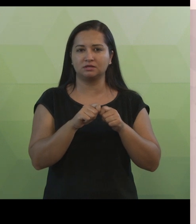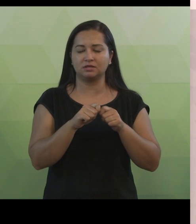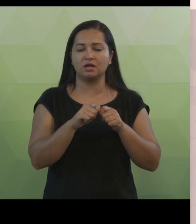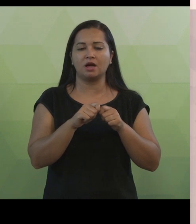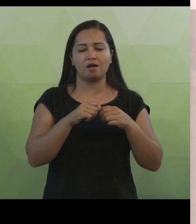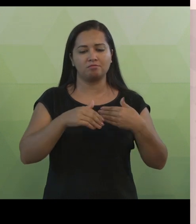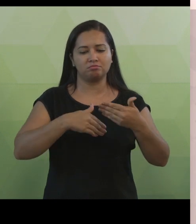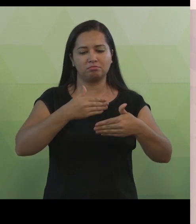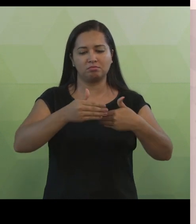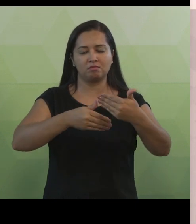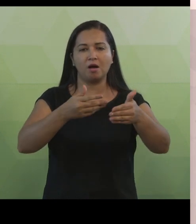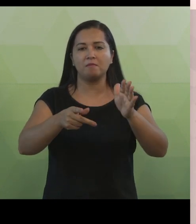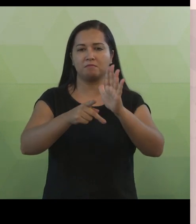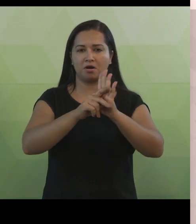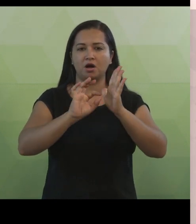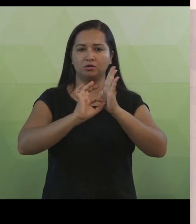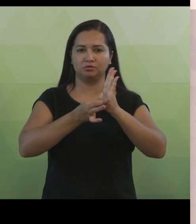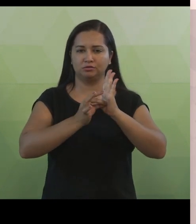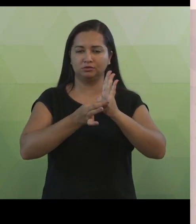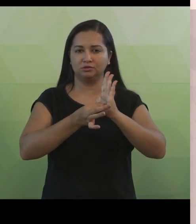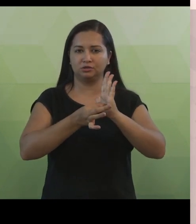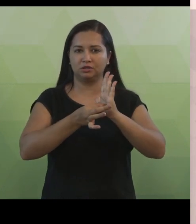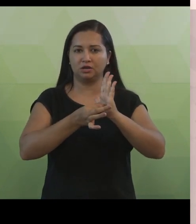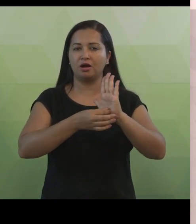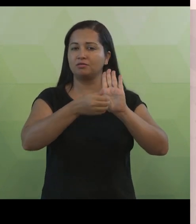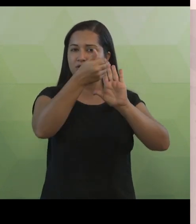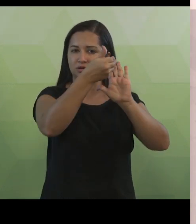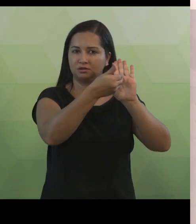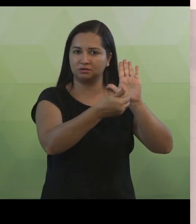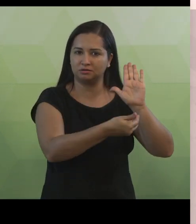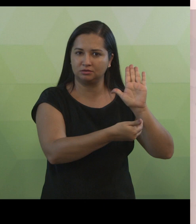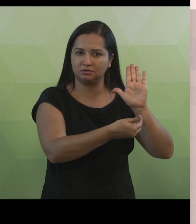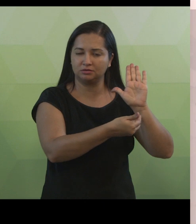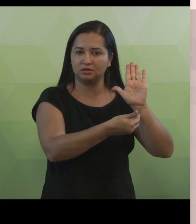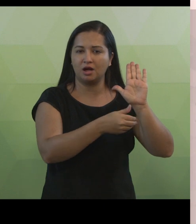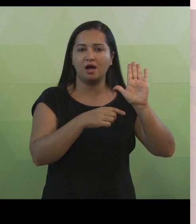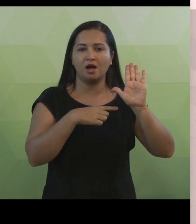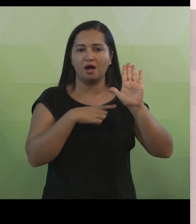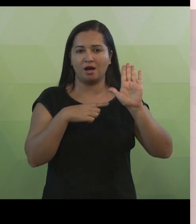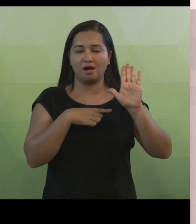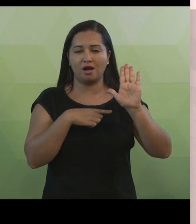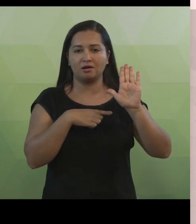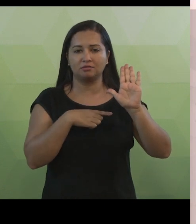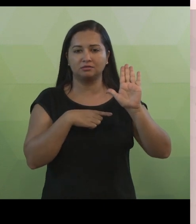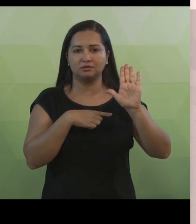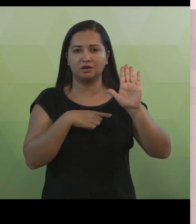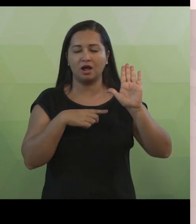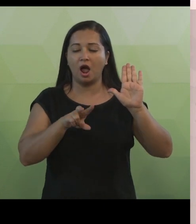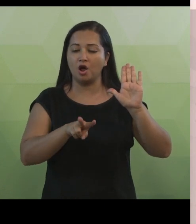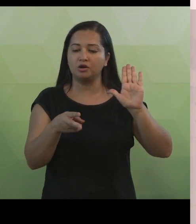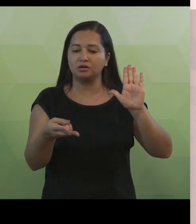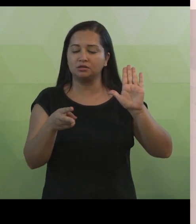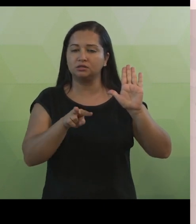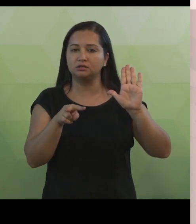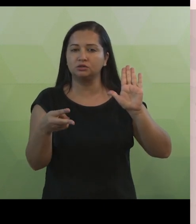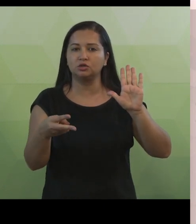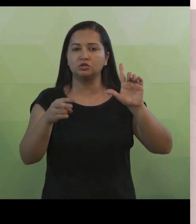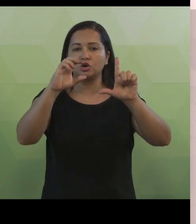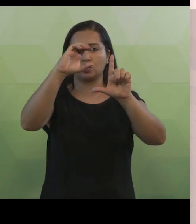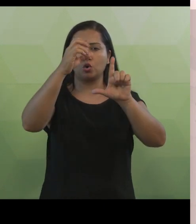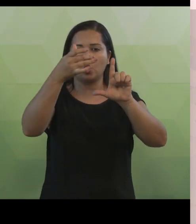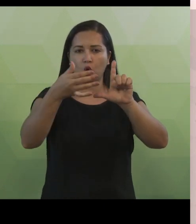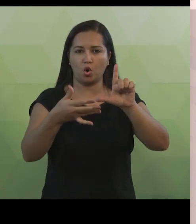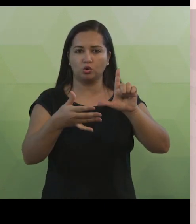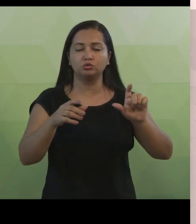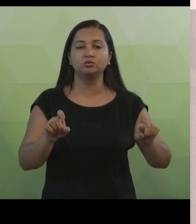bytecode. O bytecode é validado pela máquina virtual e lido pelo interpretador, que traduz o código para